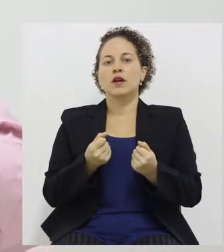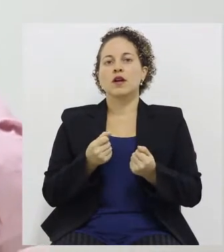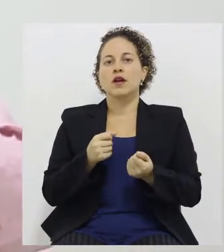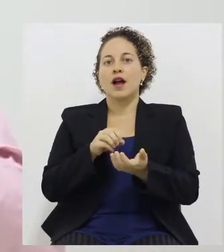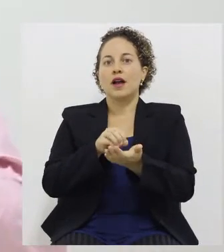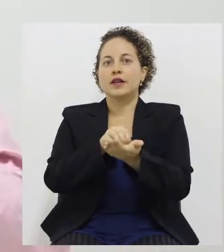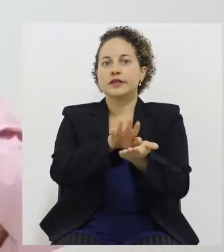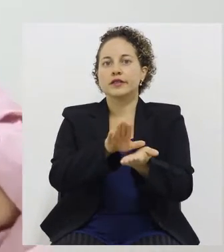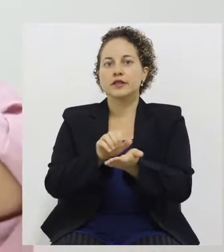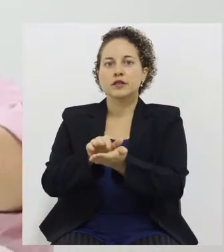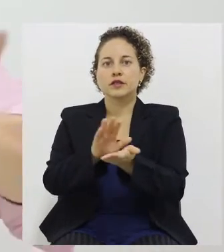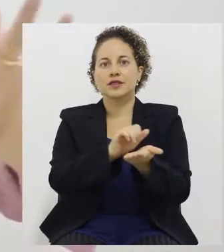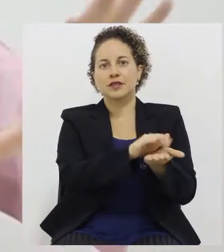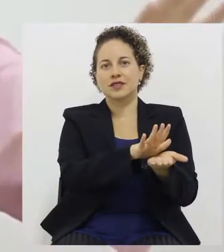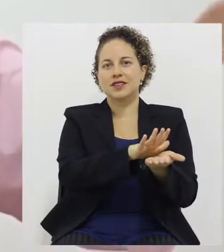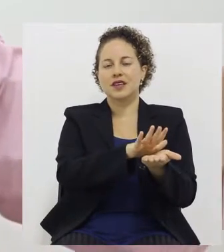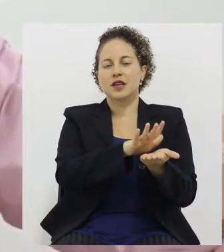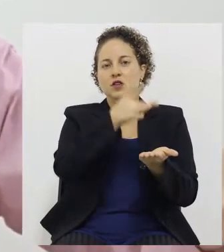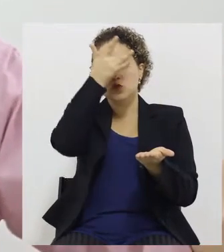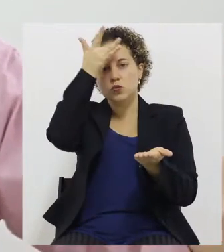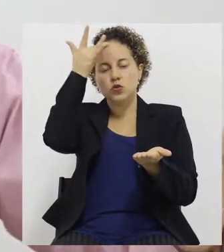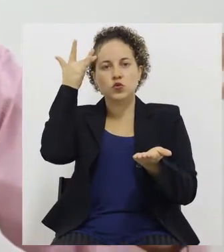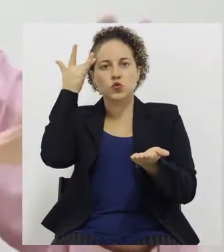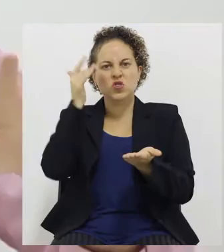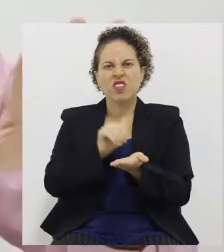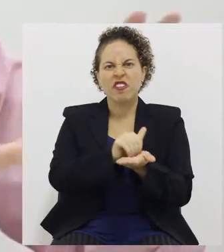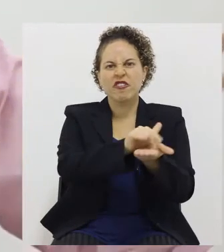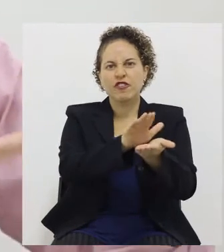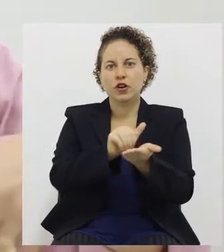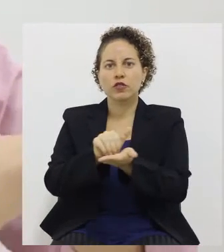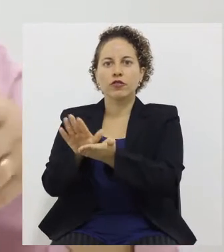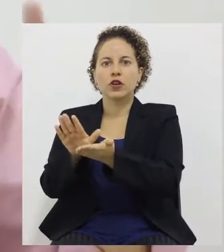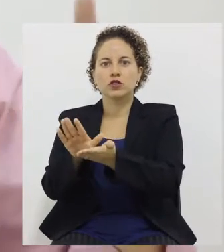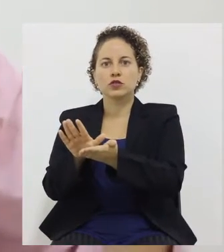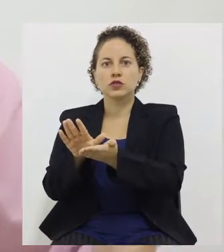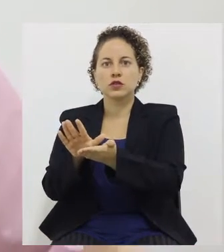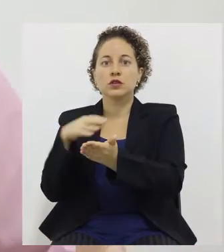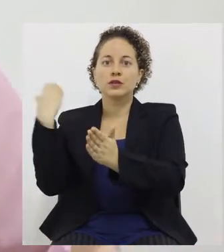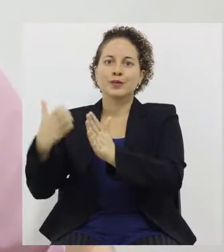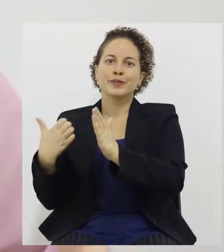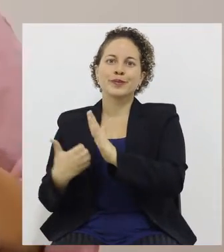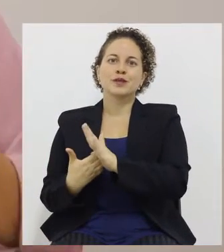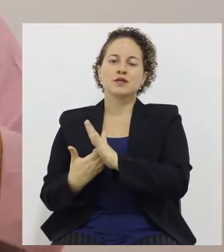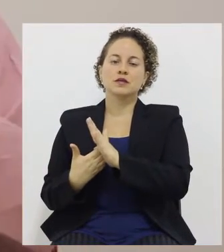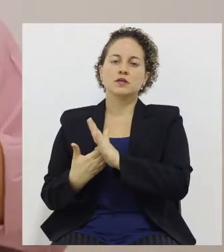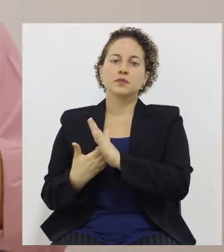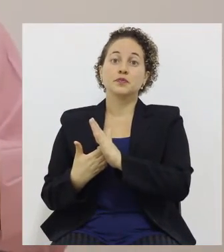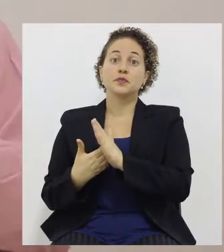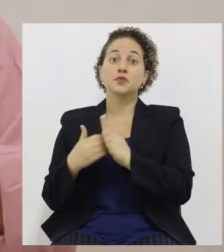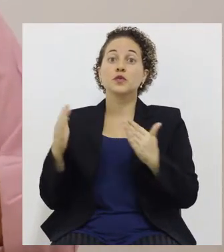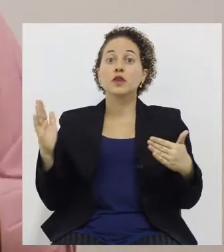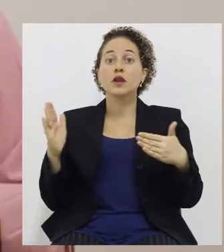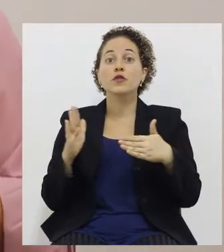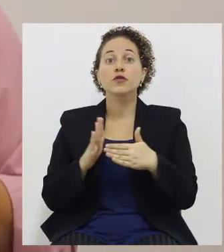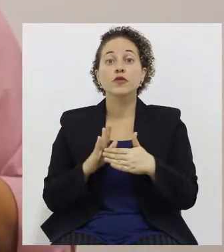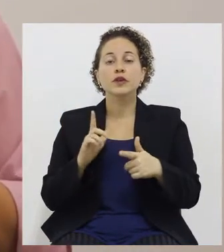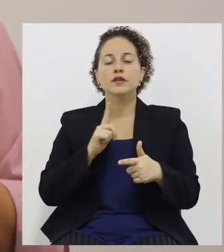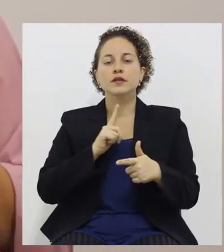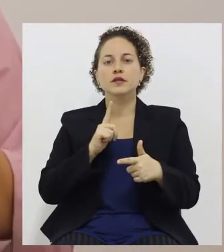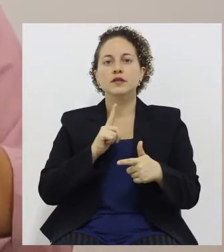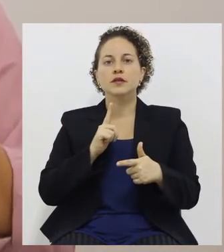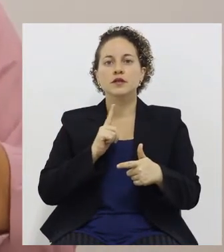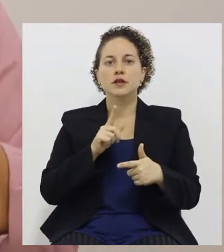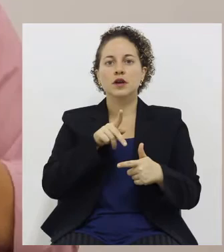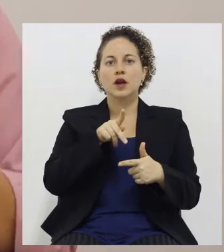e, segregando, afastam-se do todo, afastam-se do grande grupo que é a empresa. E, por fim, uma coisa chamada, que os autores